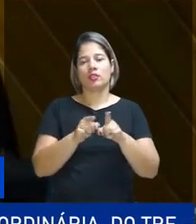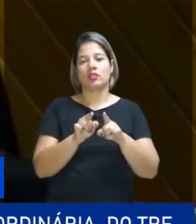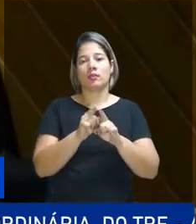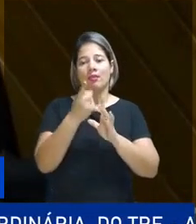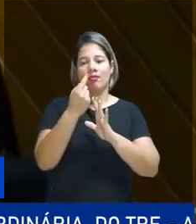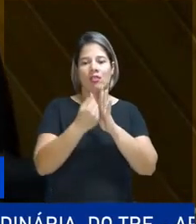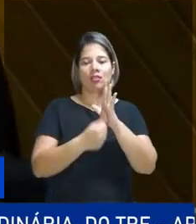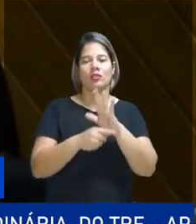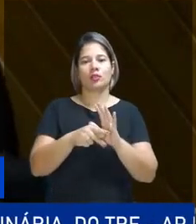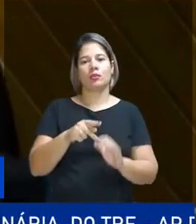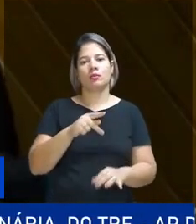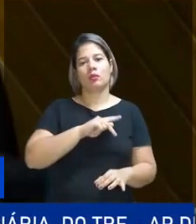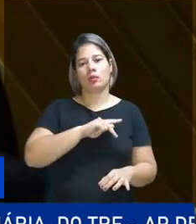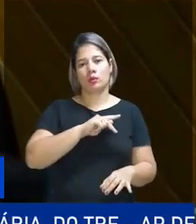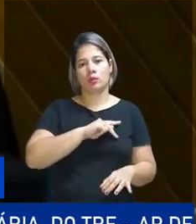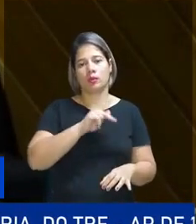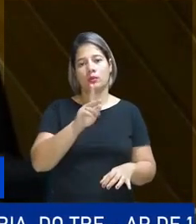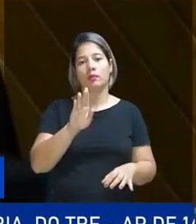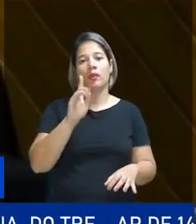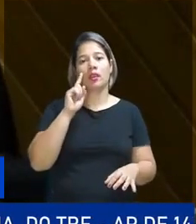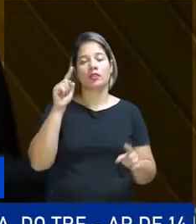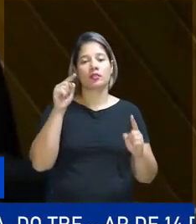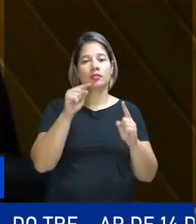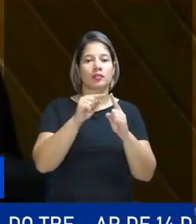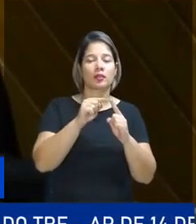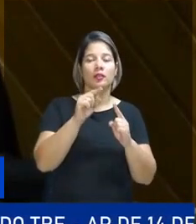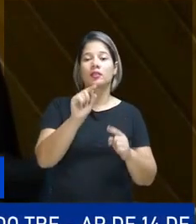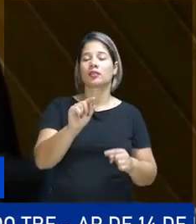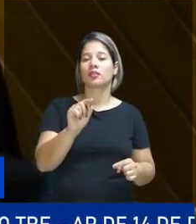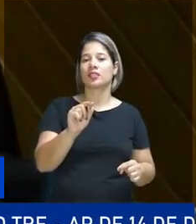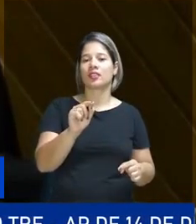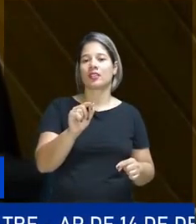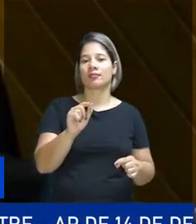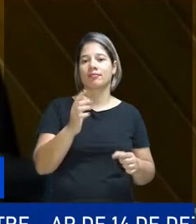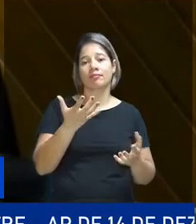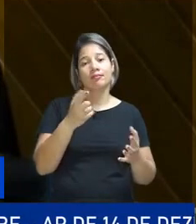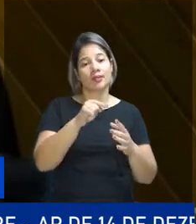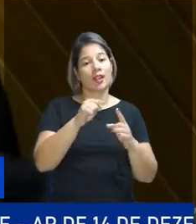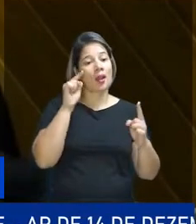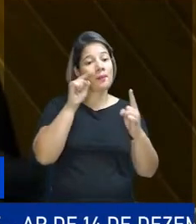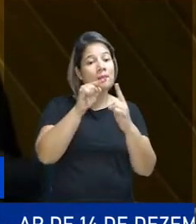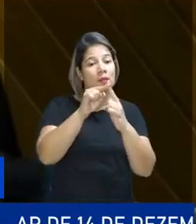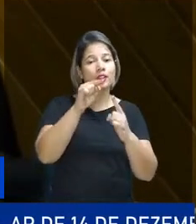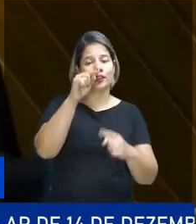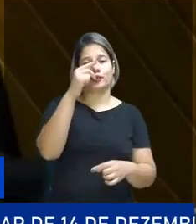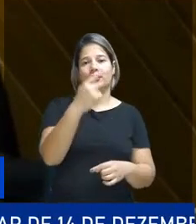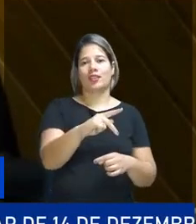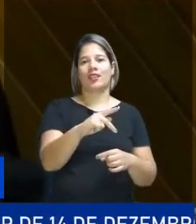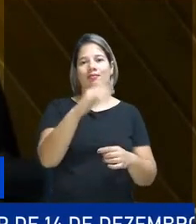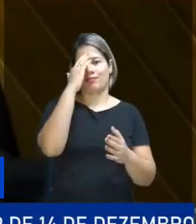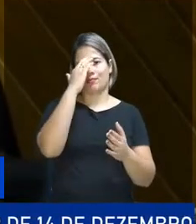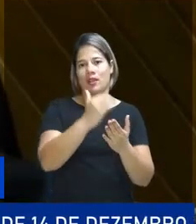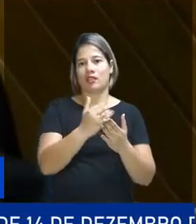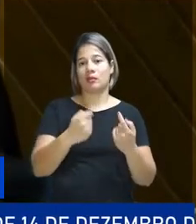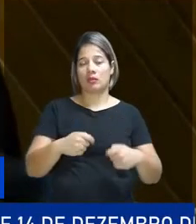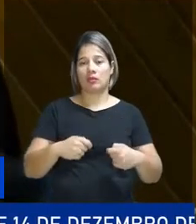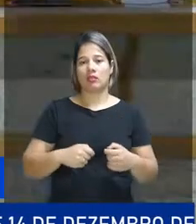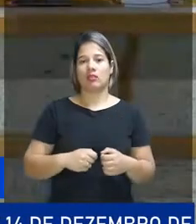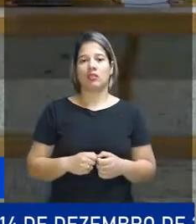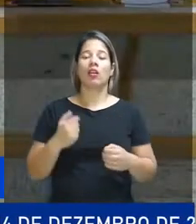públicos para fins a que realmente se destinam. Com isso, acompanho o